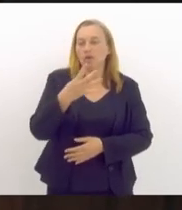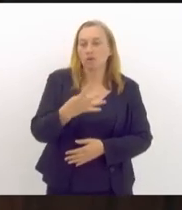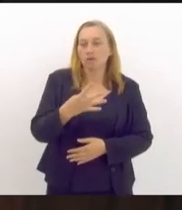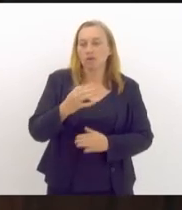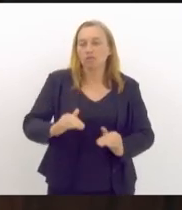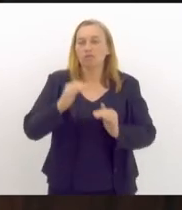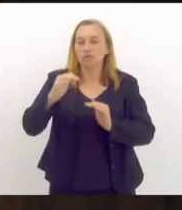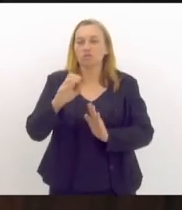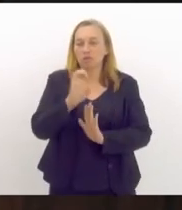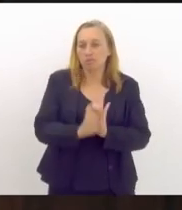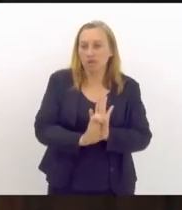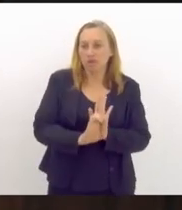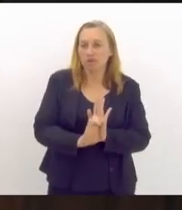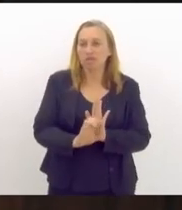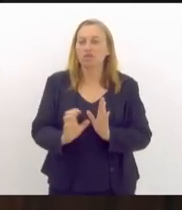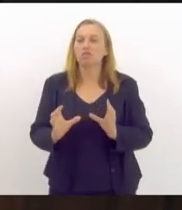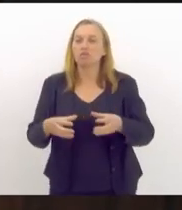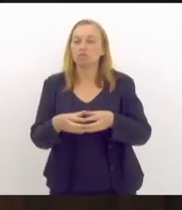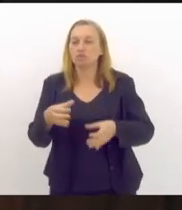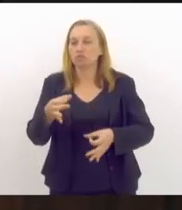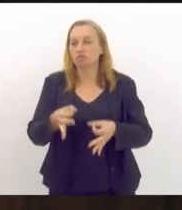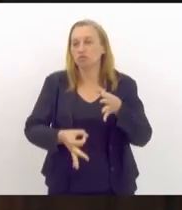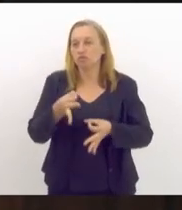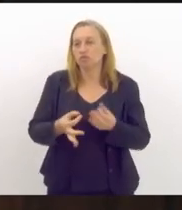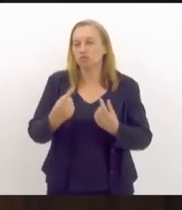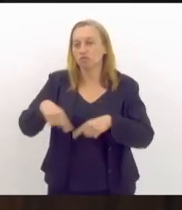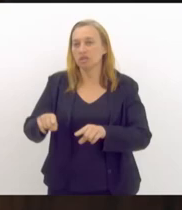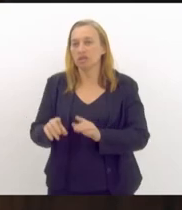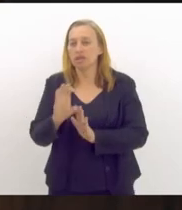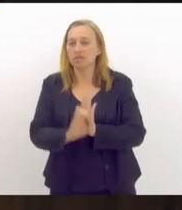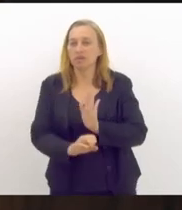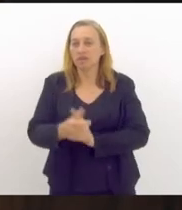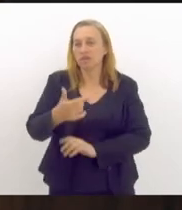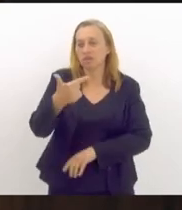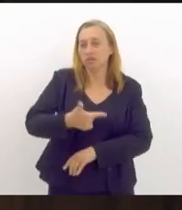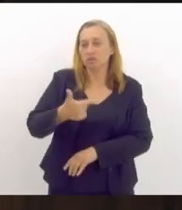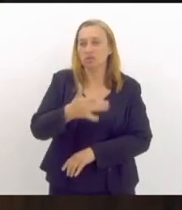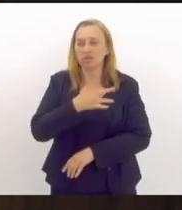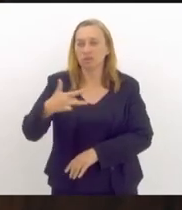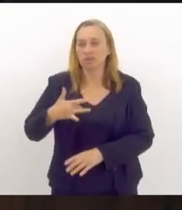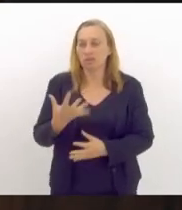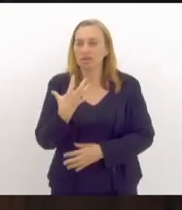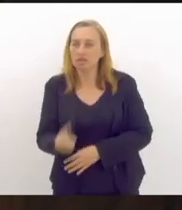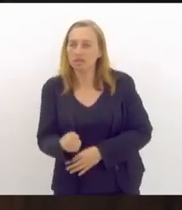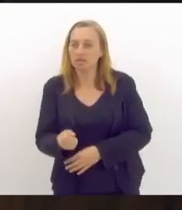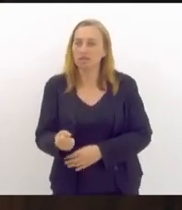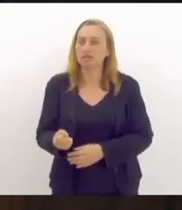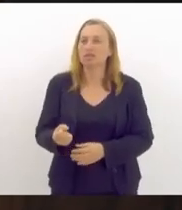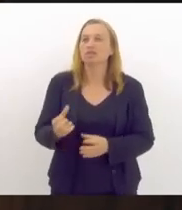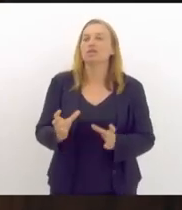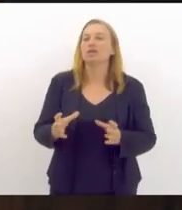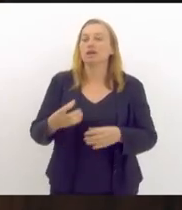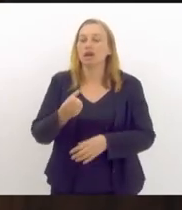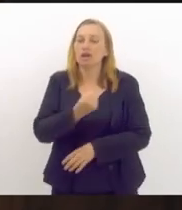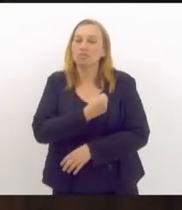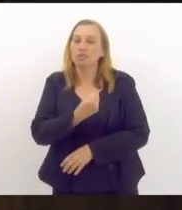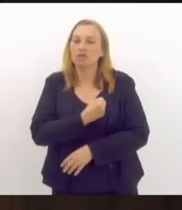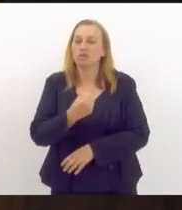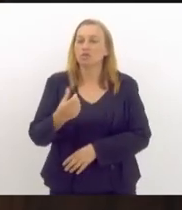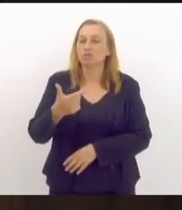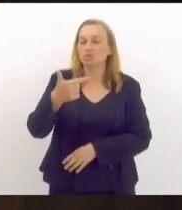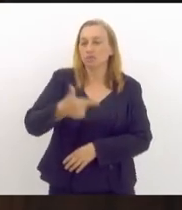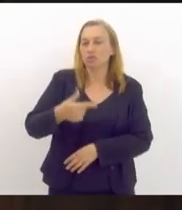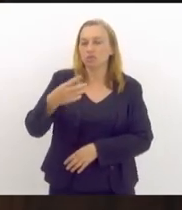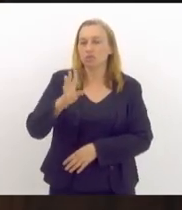da comissão de construção Justiça encontrarem emenda dois de saúde favorável de educação favoráveis emendas número 1 2